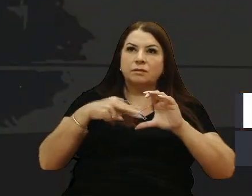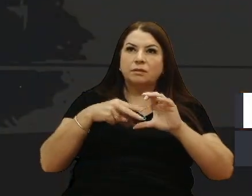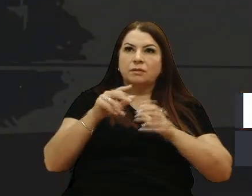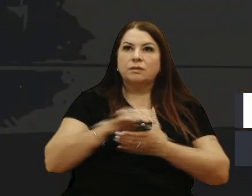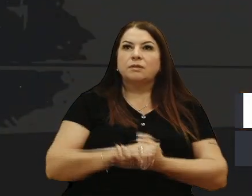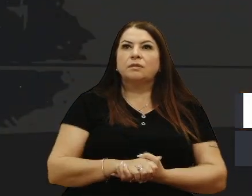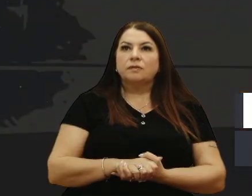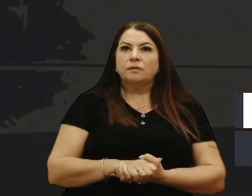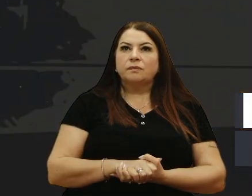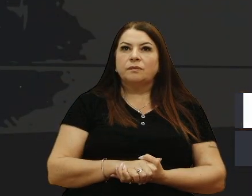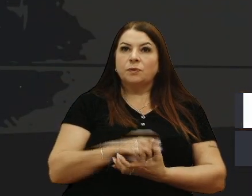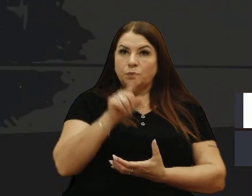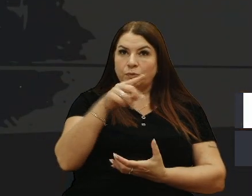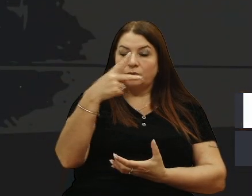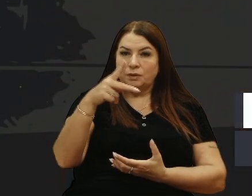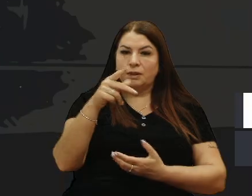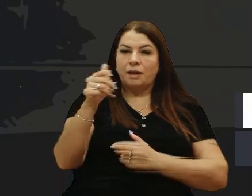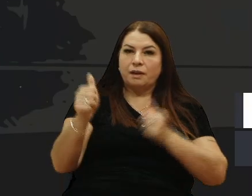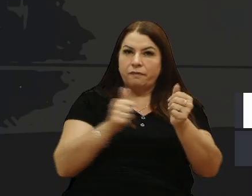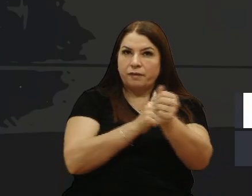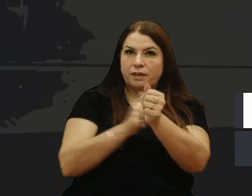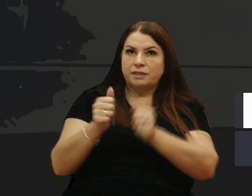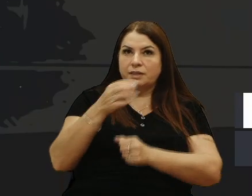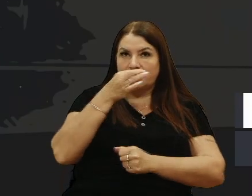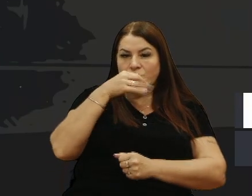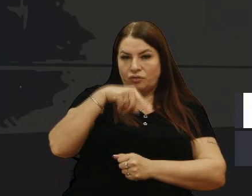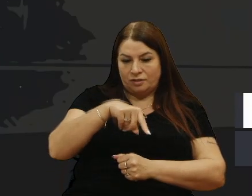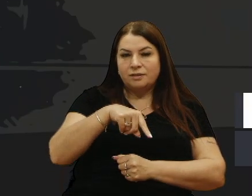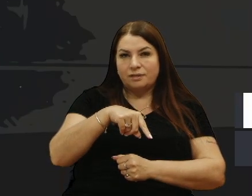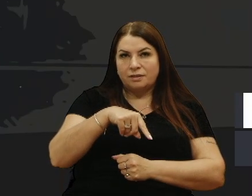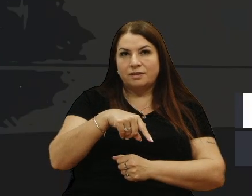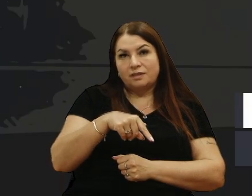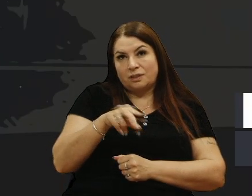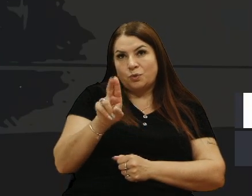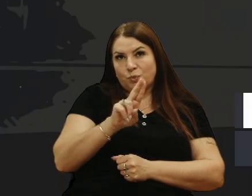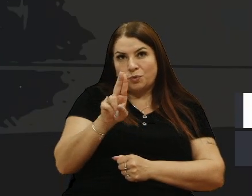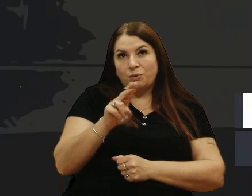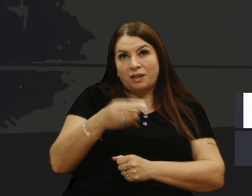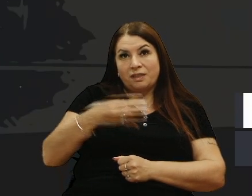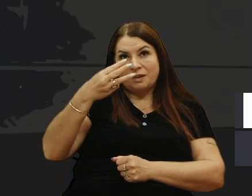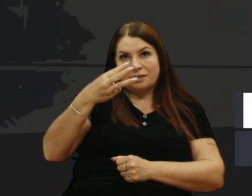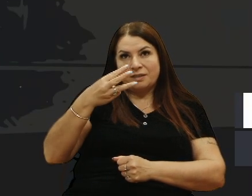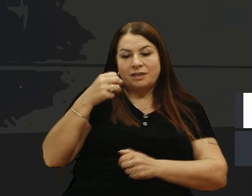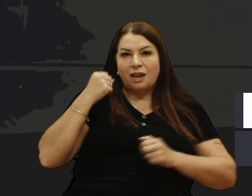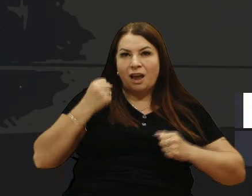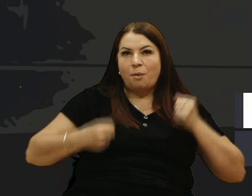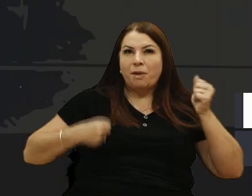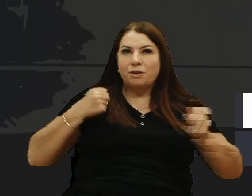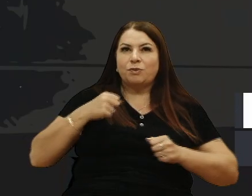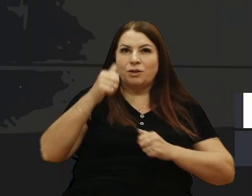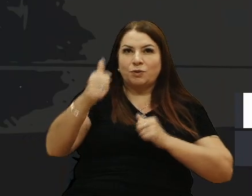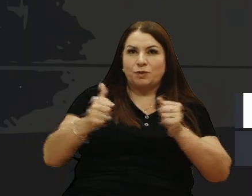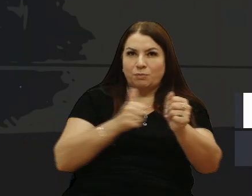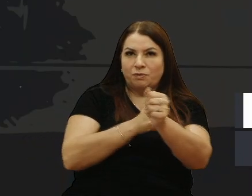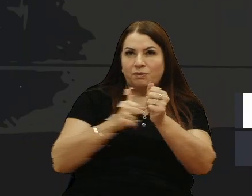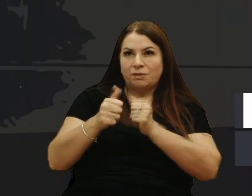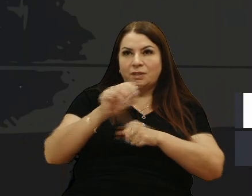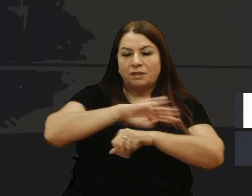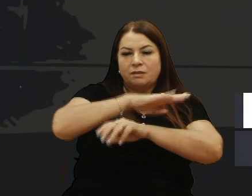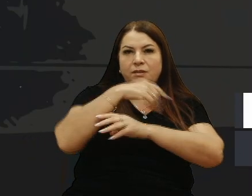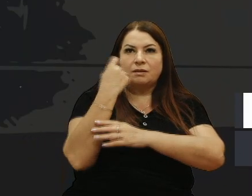gente. Um deles, o Reveza Caxias, assim chamado, né, que é a 3ª maratona de revezamento da Serra